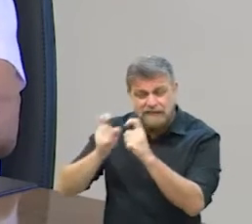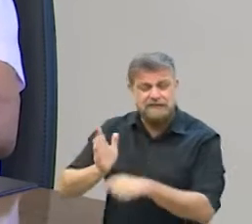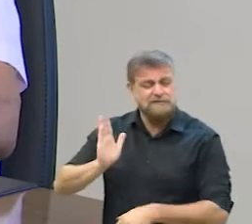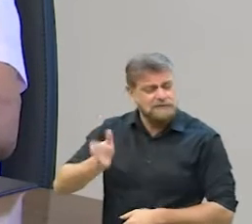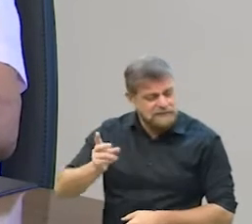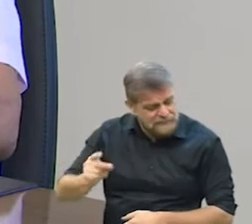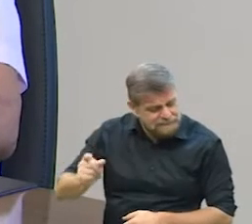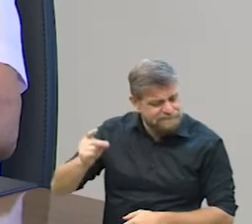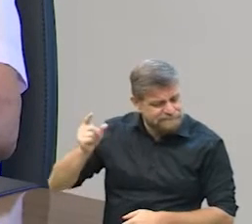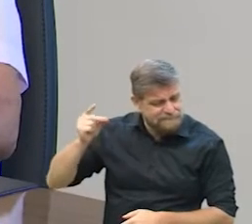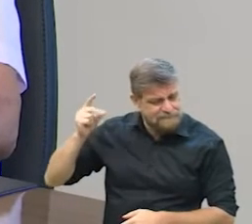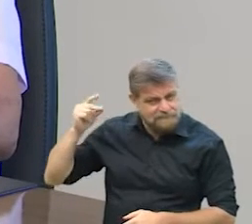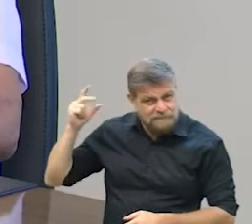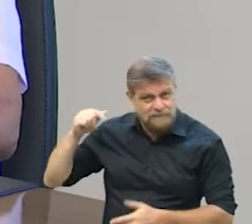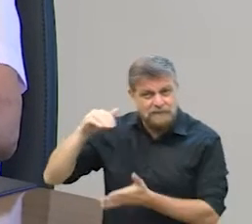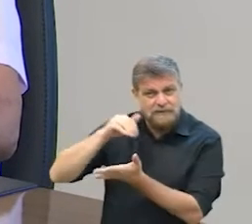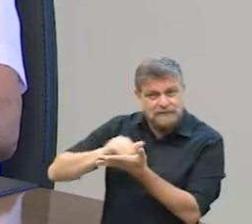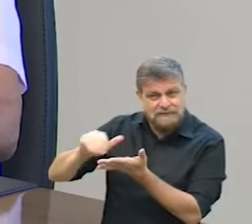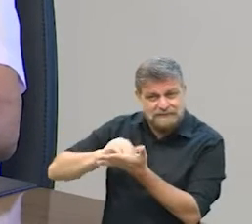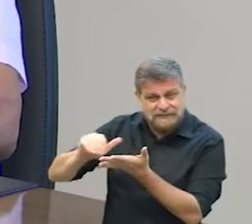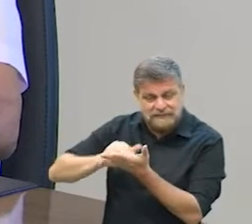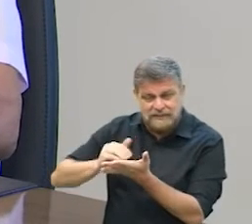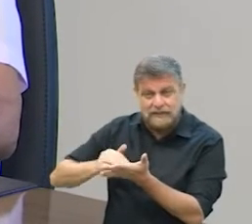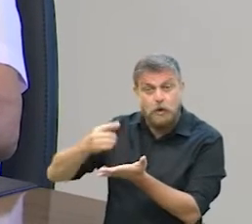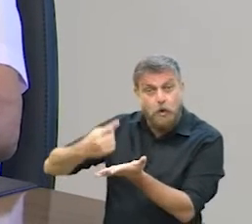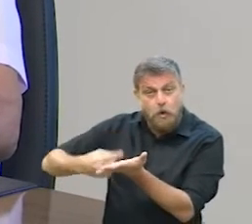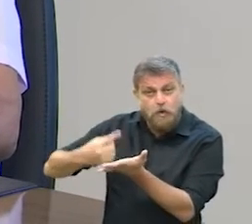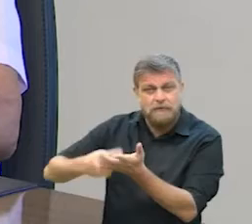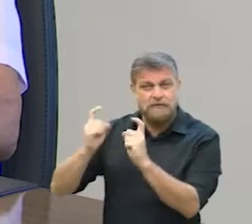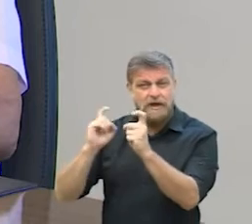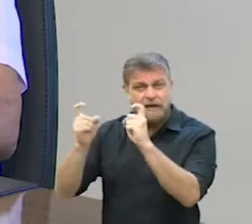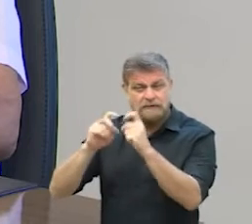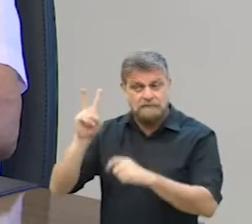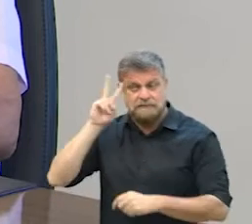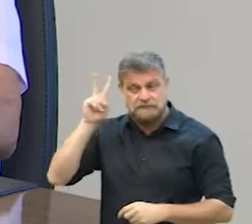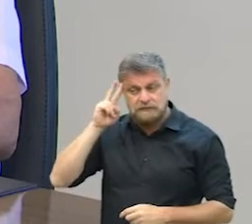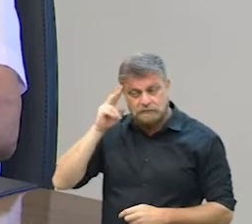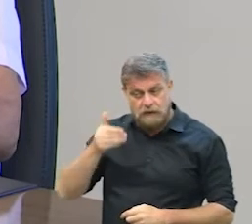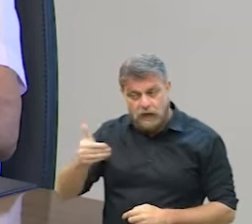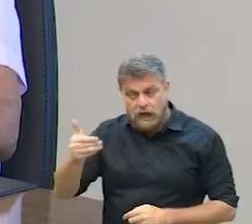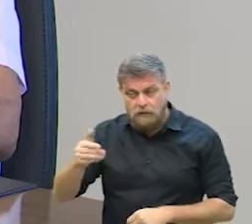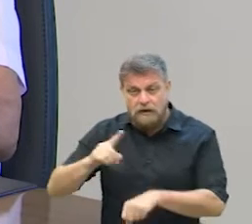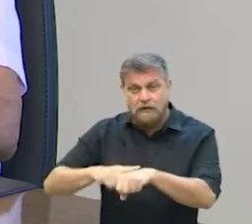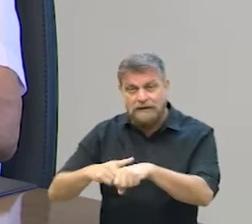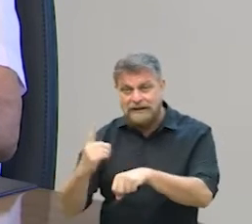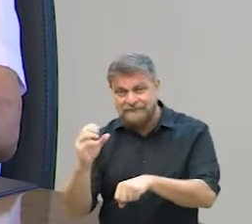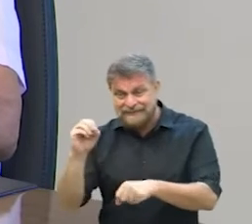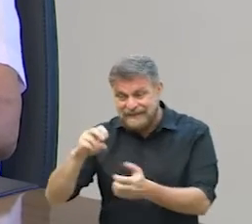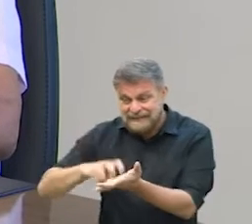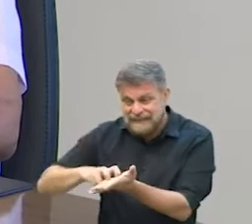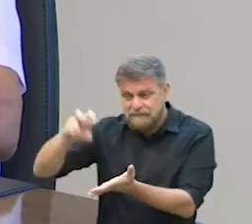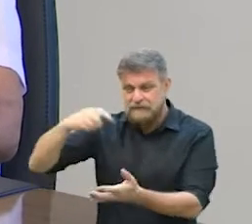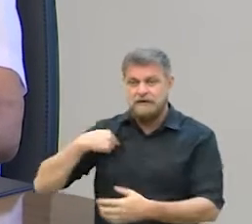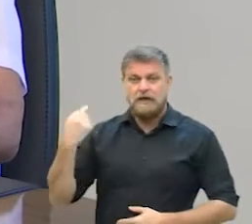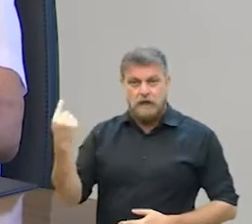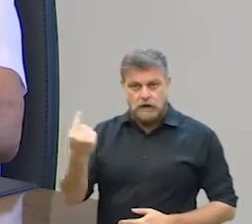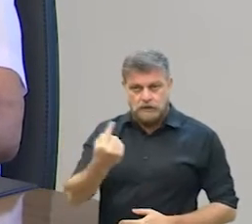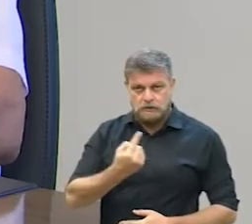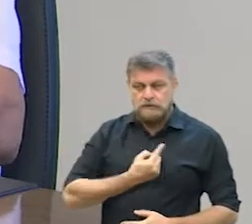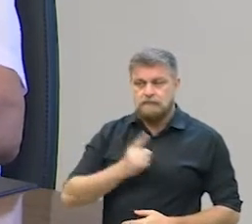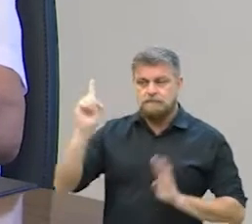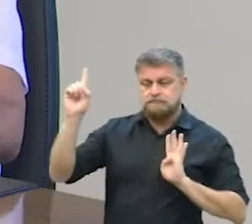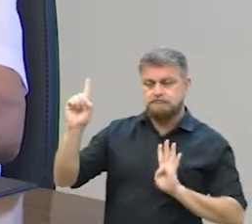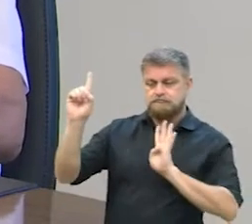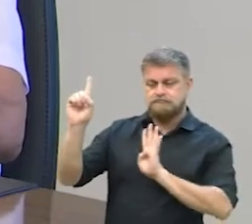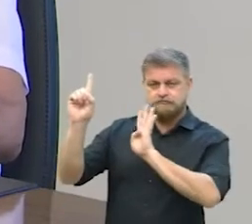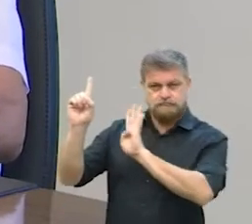agora o secretário Vignoli marcou essa reunião para segunda-feira às 10 horas da manhã, nós vamos estar indo